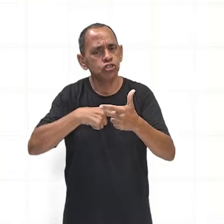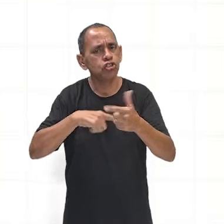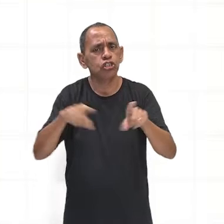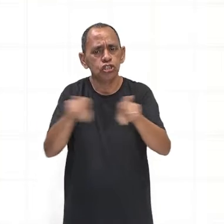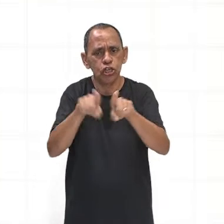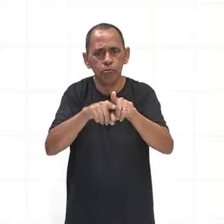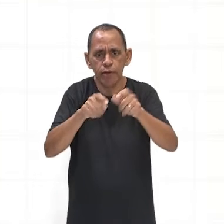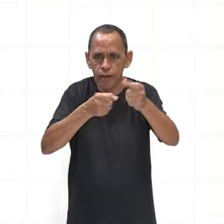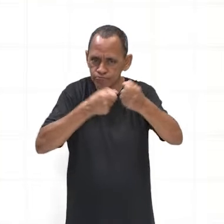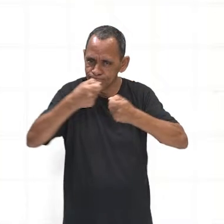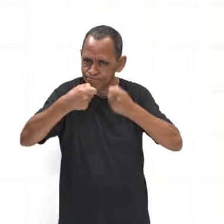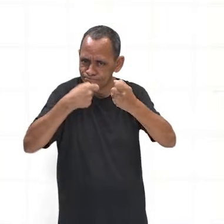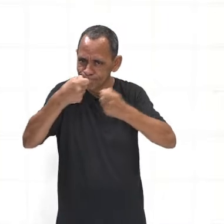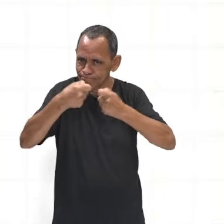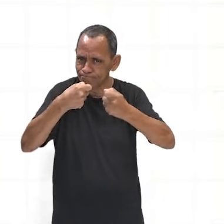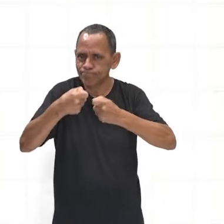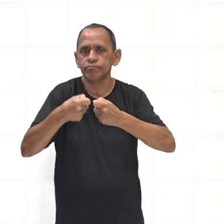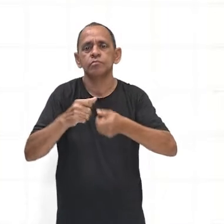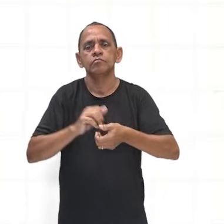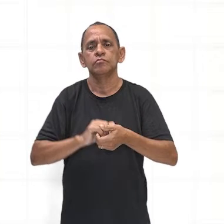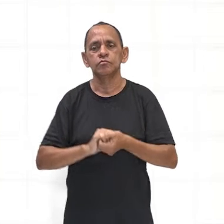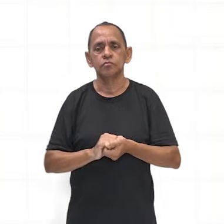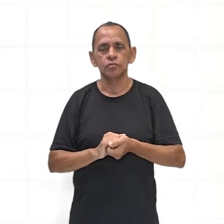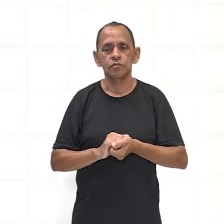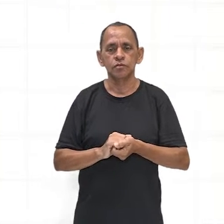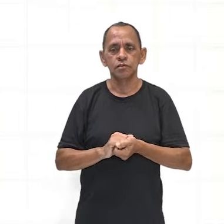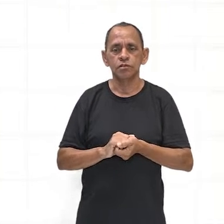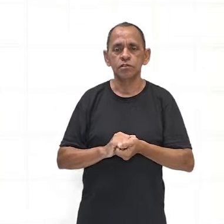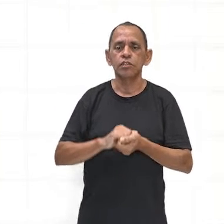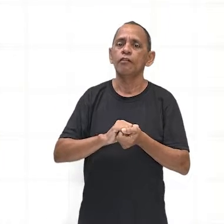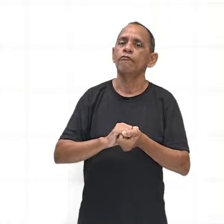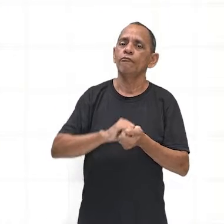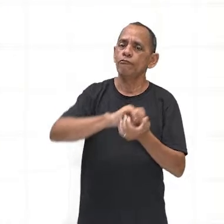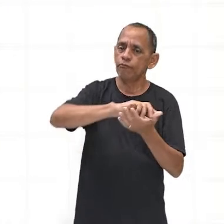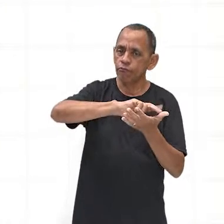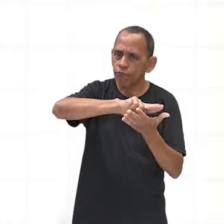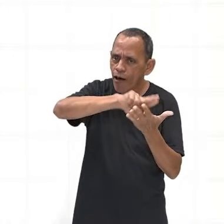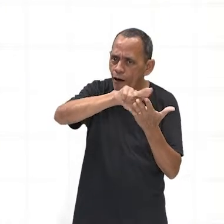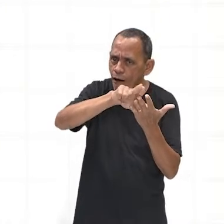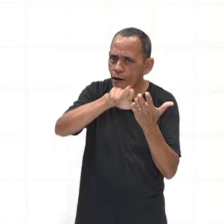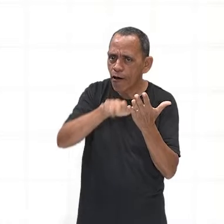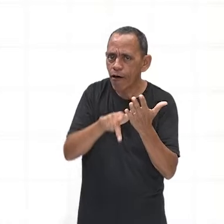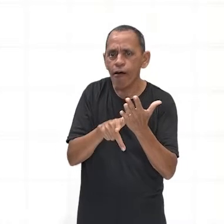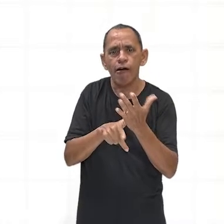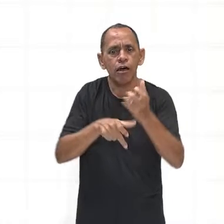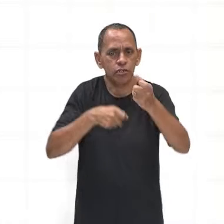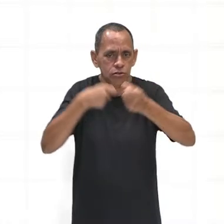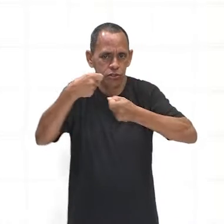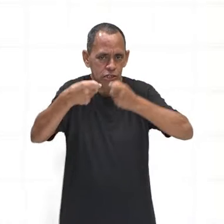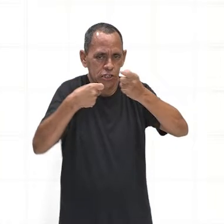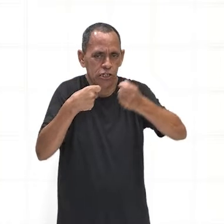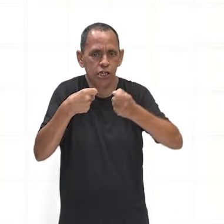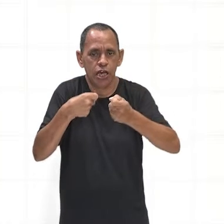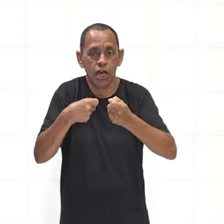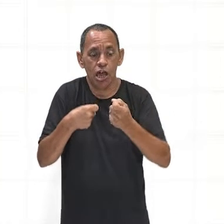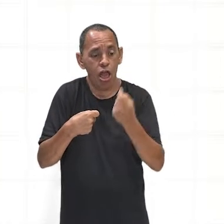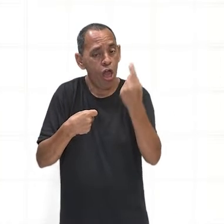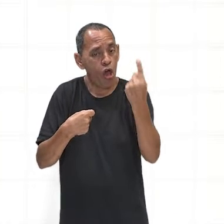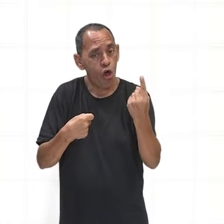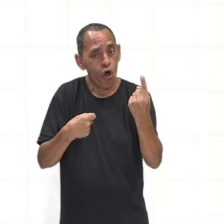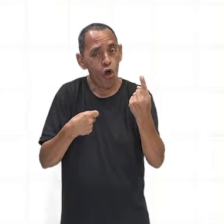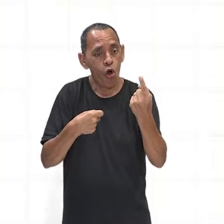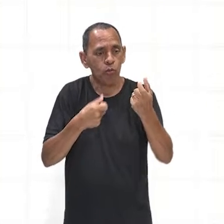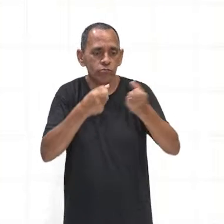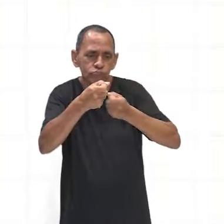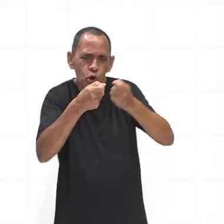guerras frequentes, onde eles tentavam o quê, turminha? Controlar umas às outras, tá?